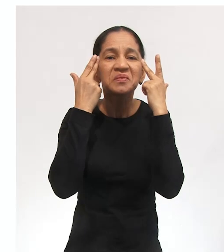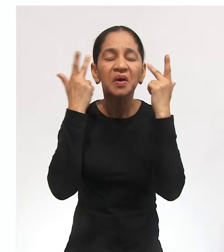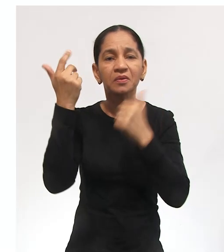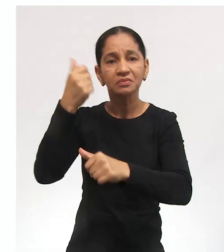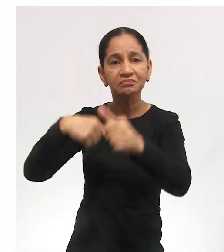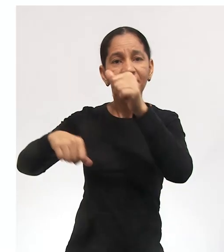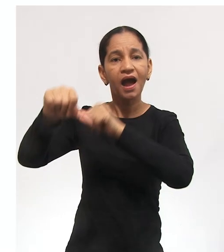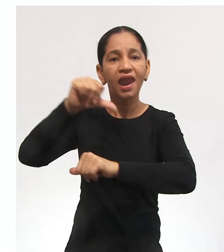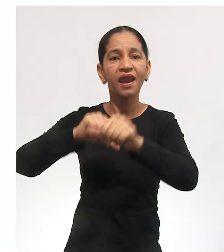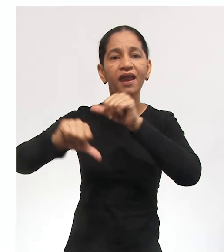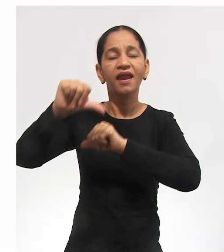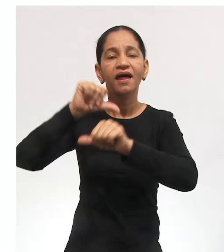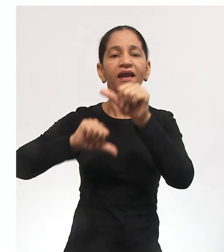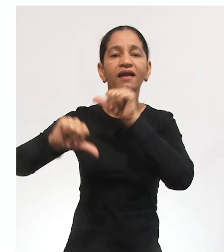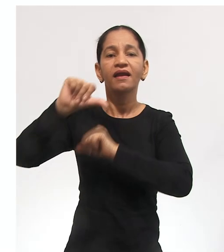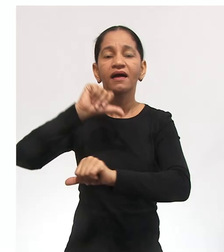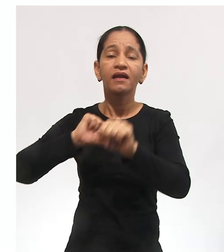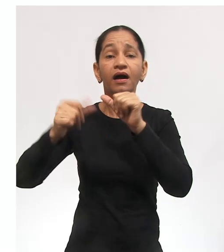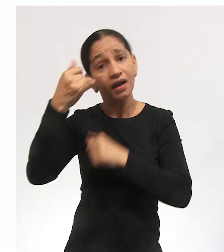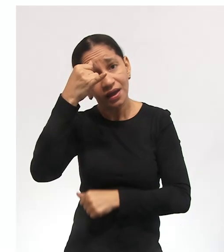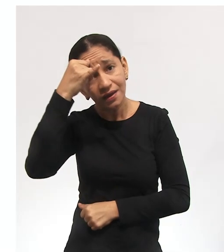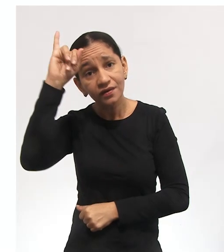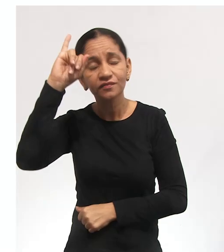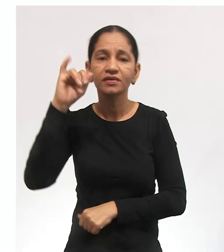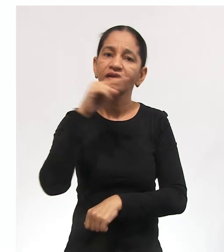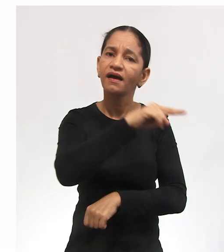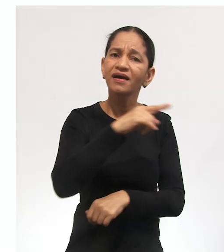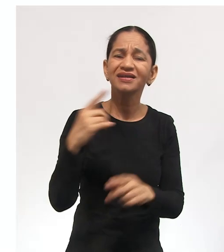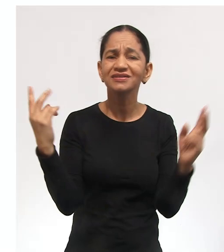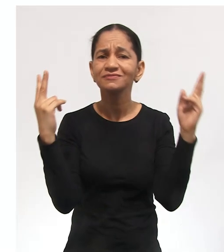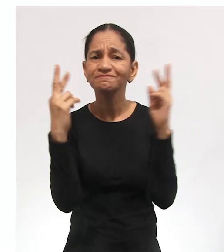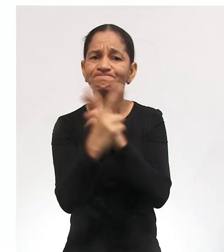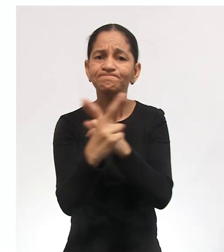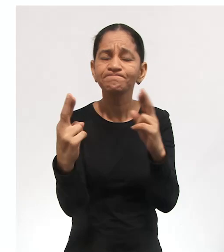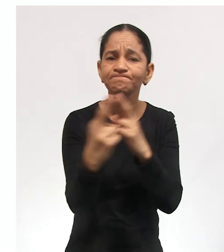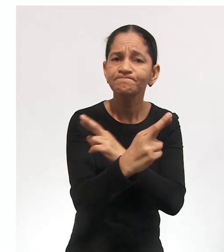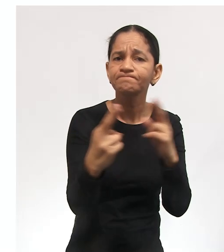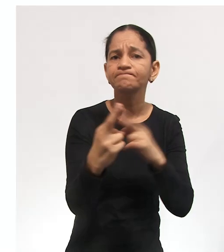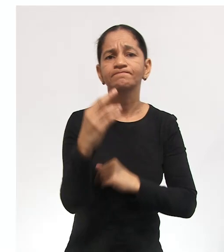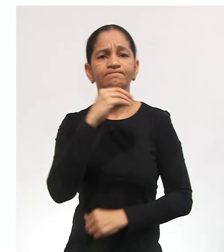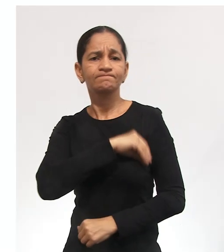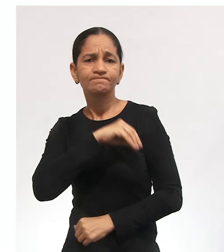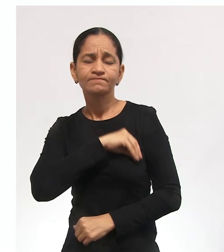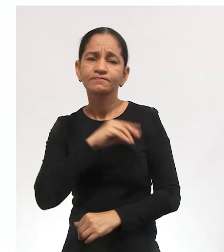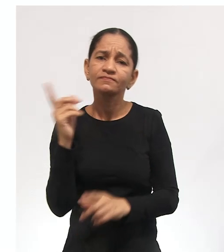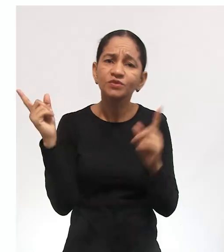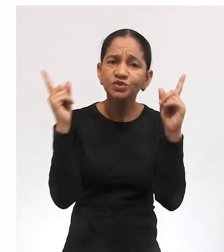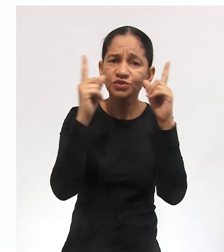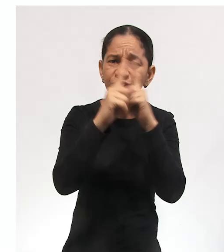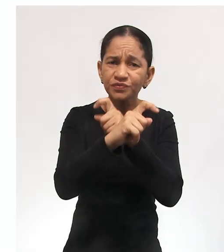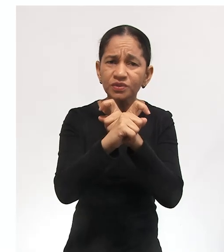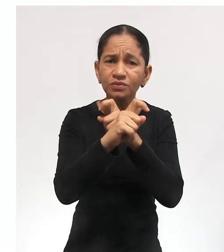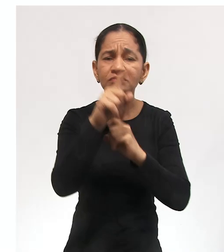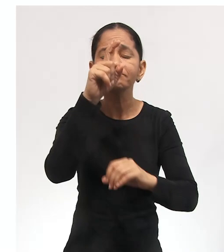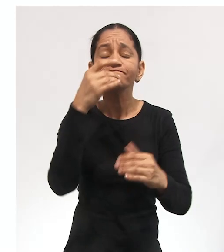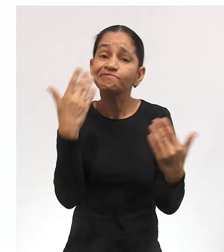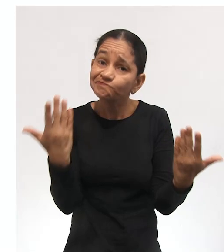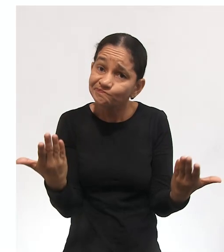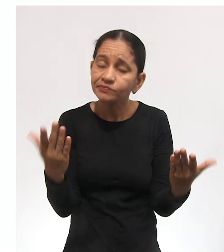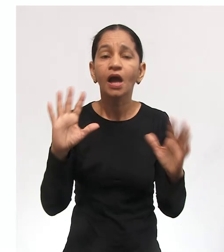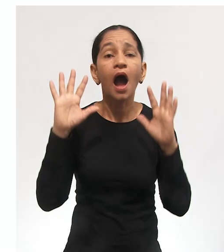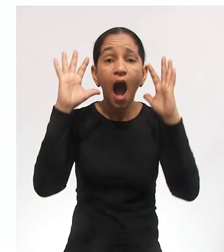princípio protetivo, evitando que o empregado tenha dificuldades em receber os seus créditos e dificultando